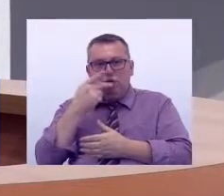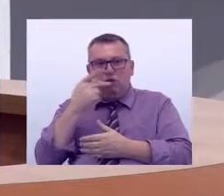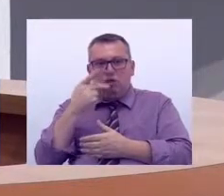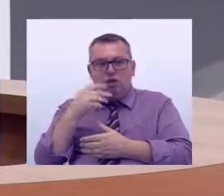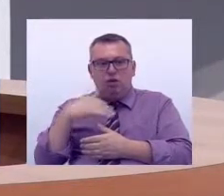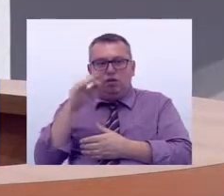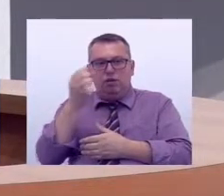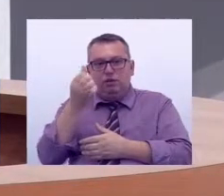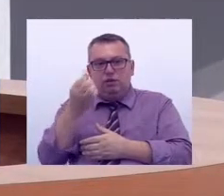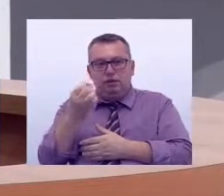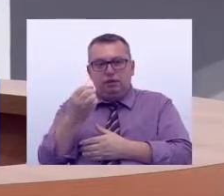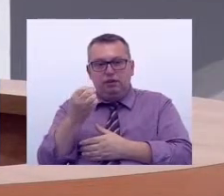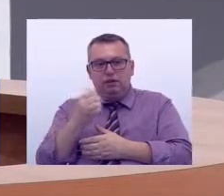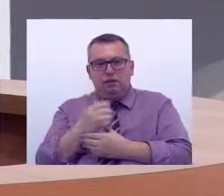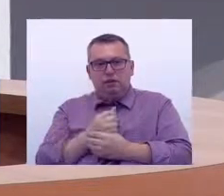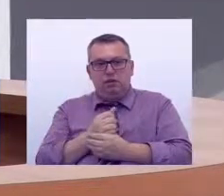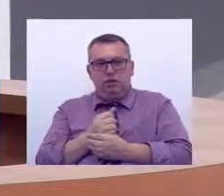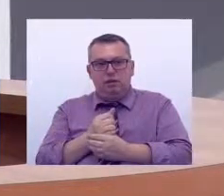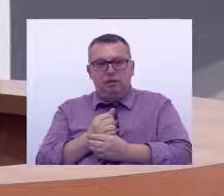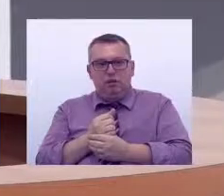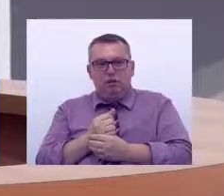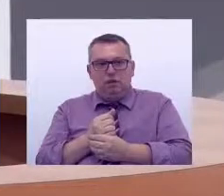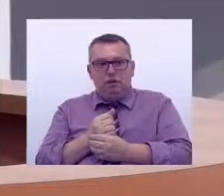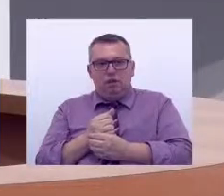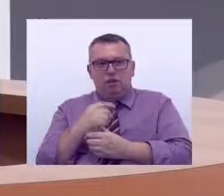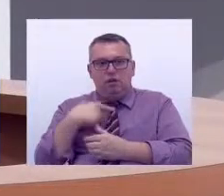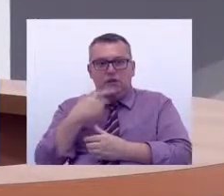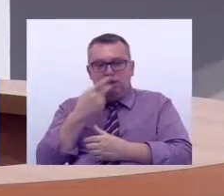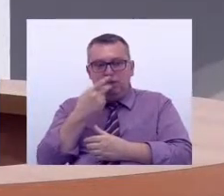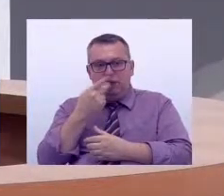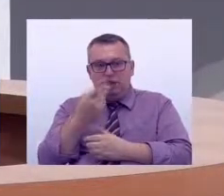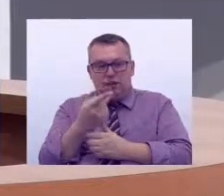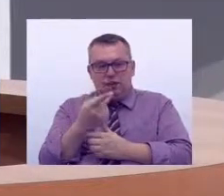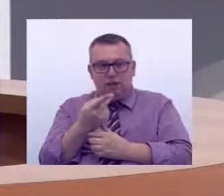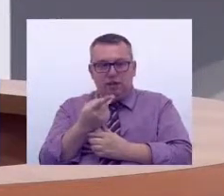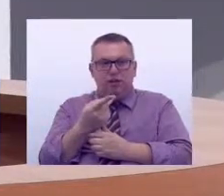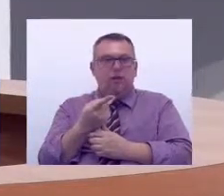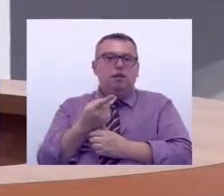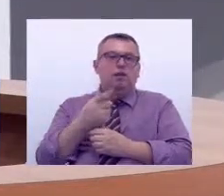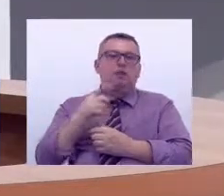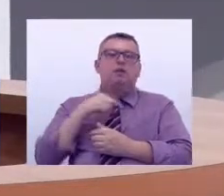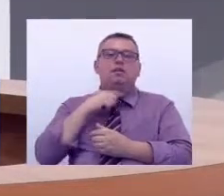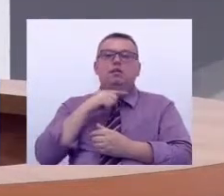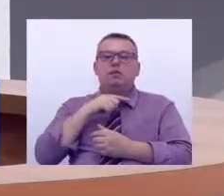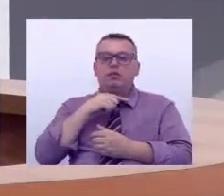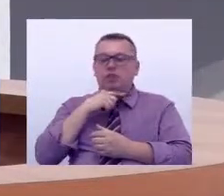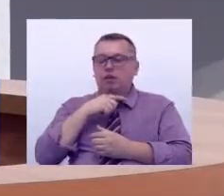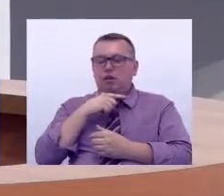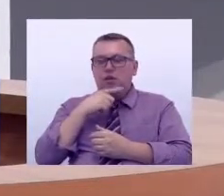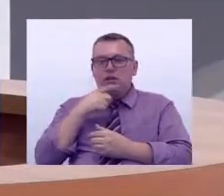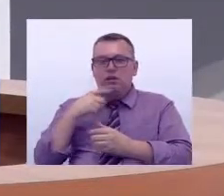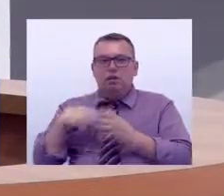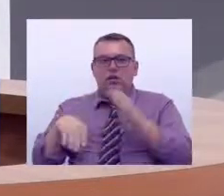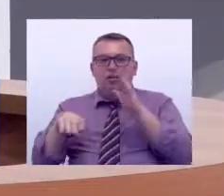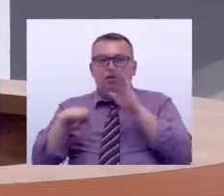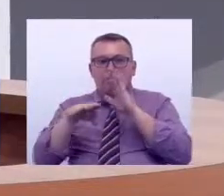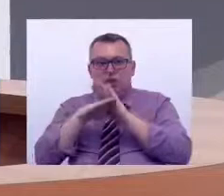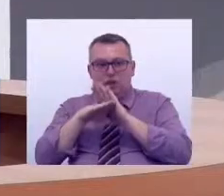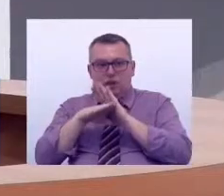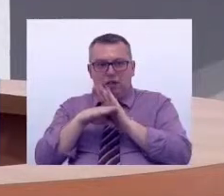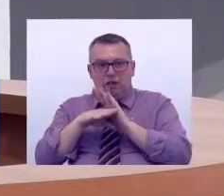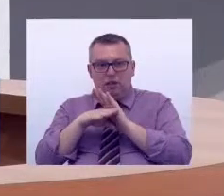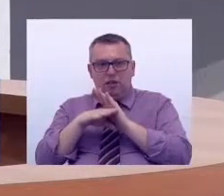de 60. E dizer que não vai chegar a termo, nós vamos